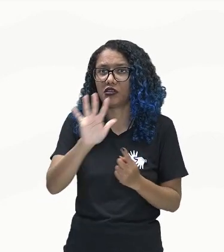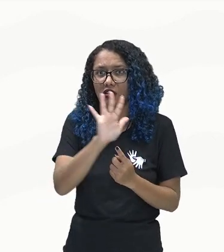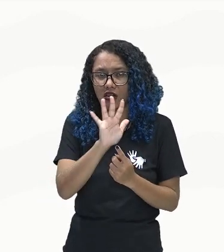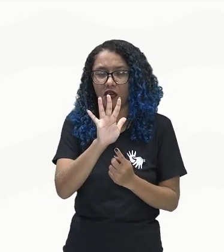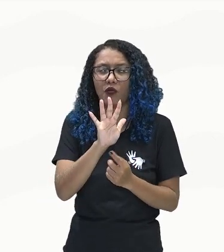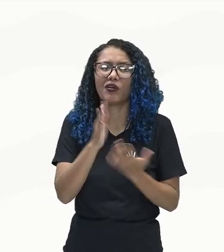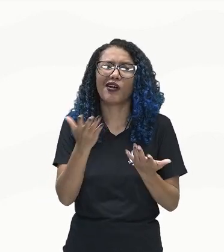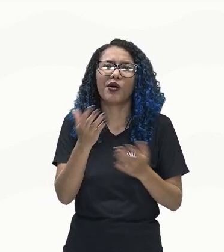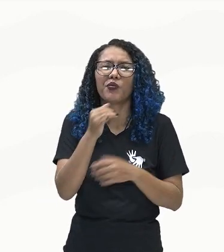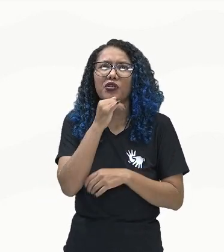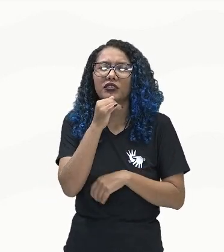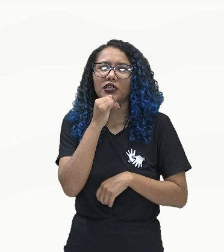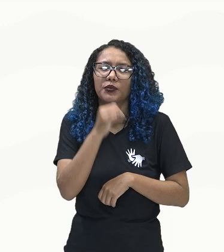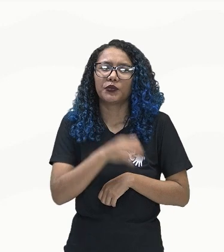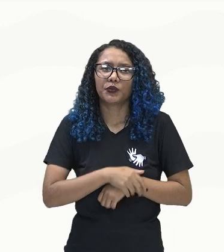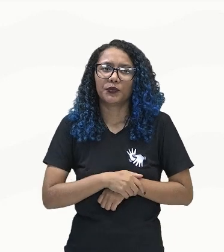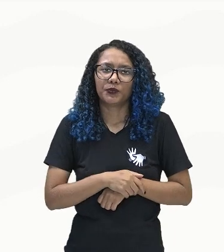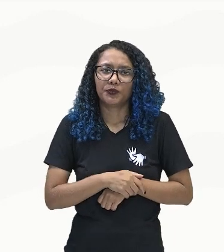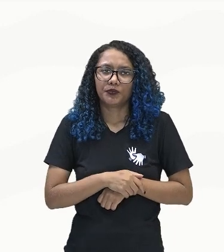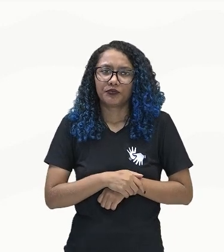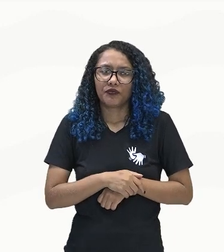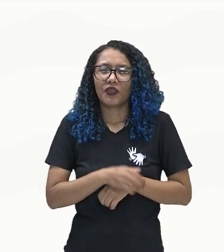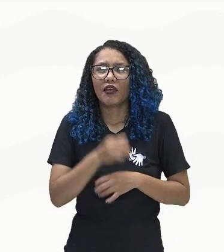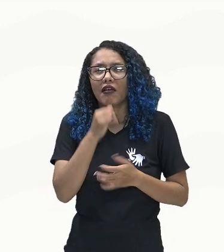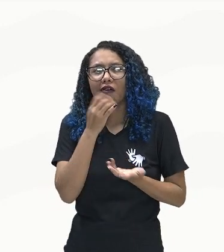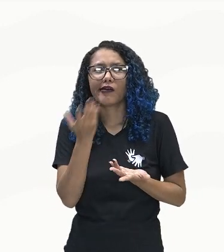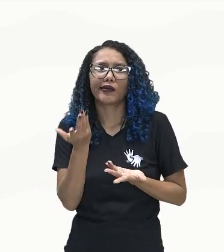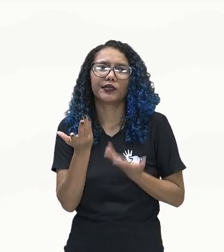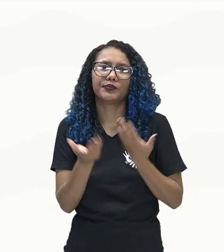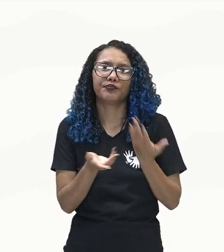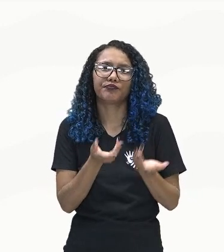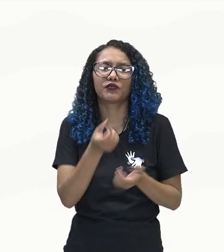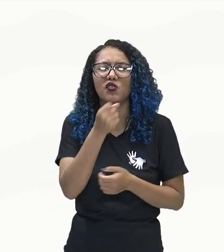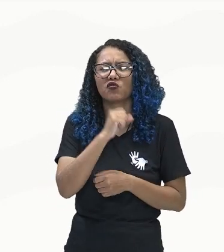assim, eu quero comprar